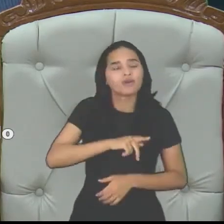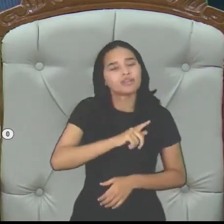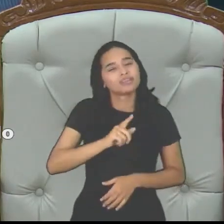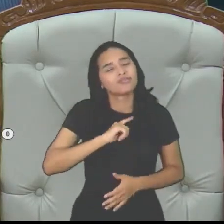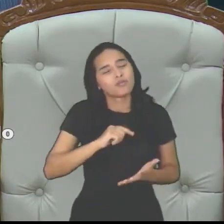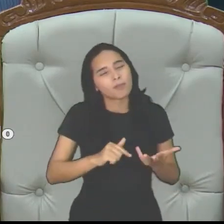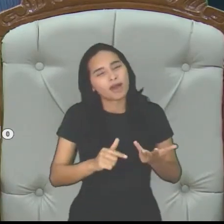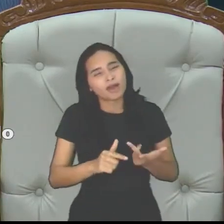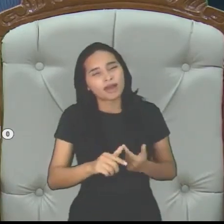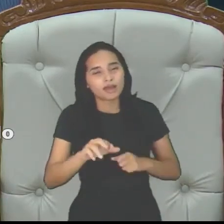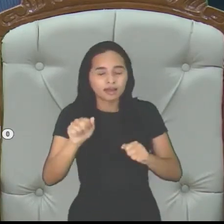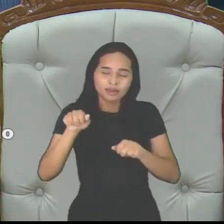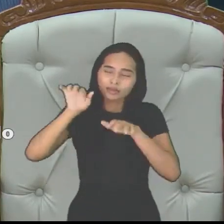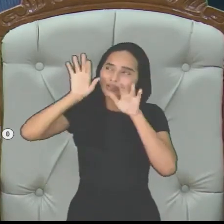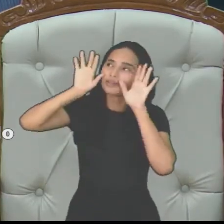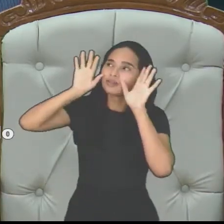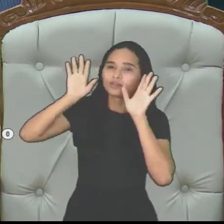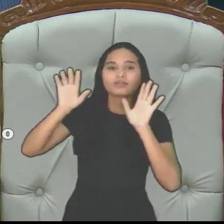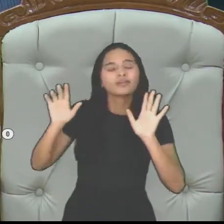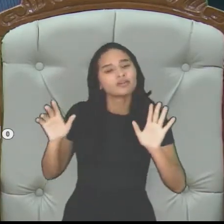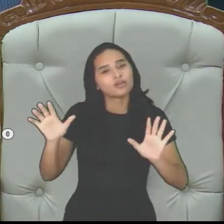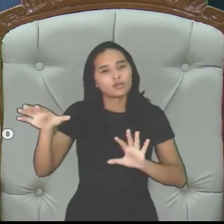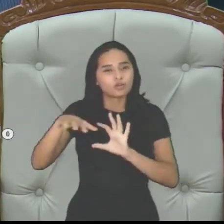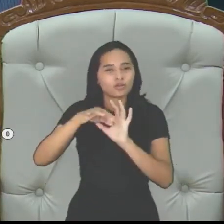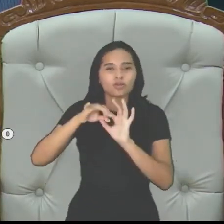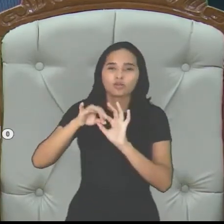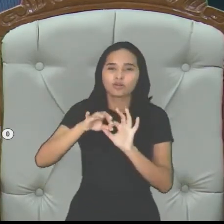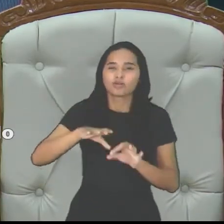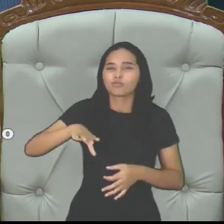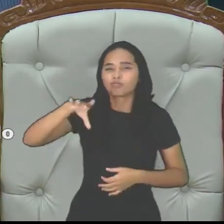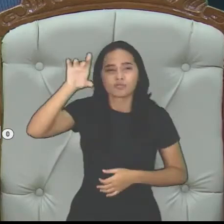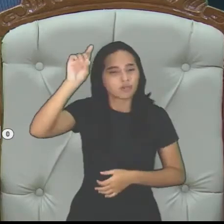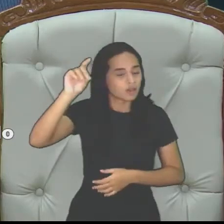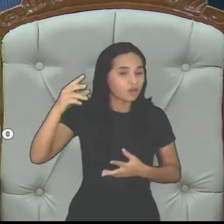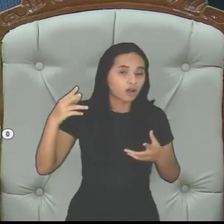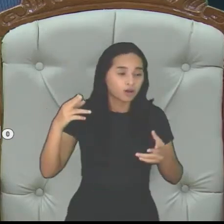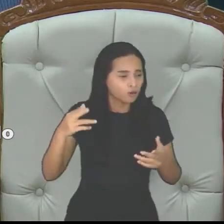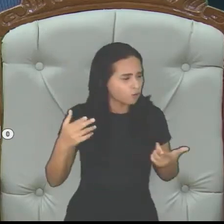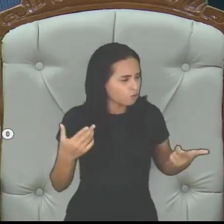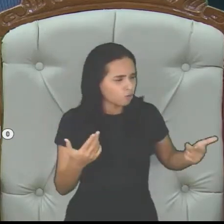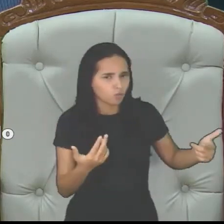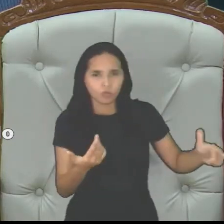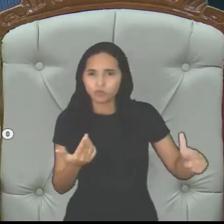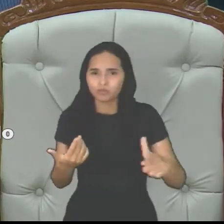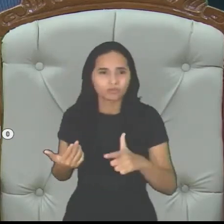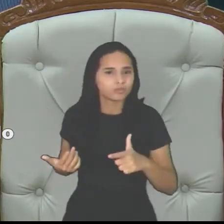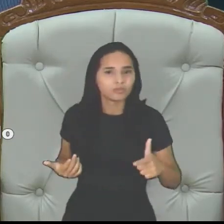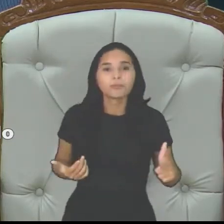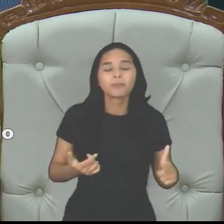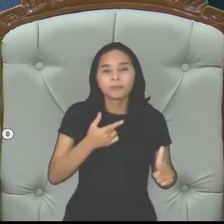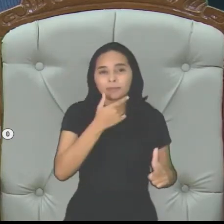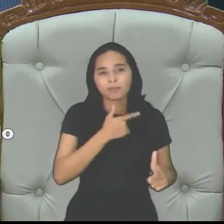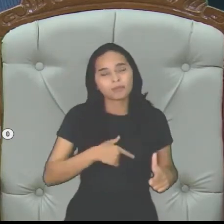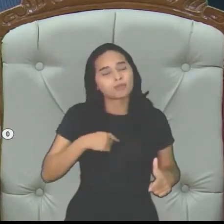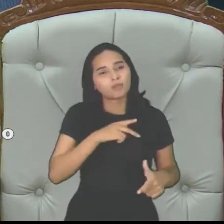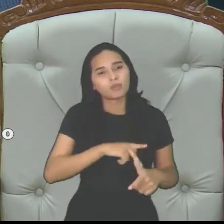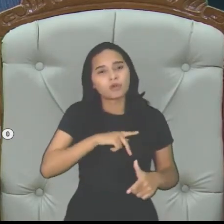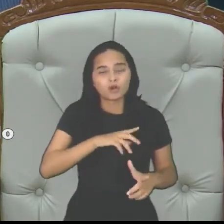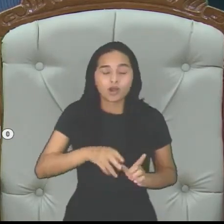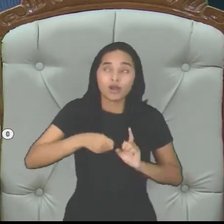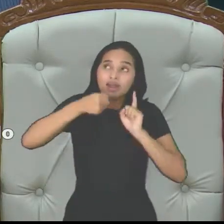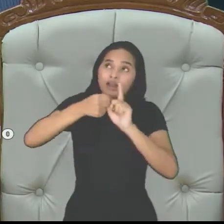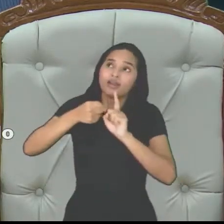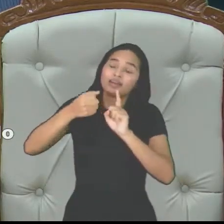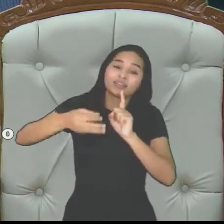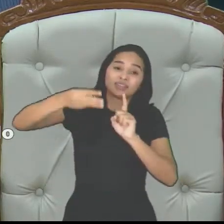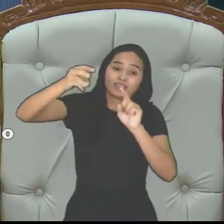várias revelações. Paulo teve uma comunhão com Deus como ninguém mais teve. Paulo era o homem que foi levado até o terceiro céu. E